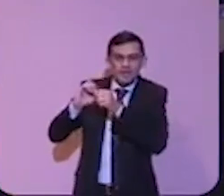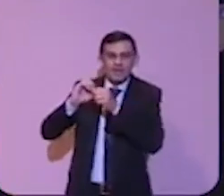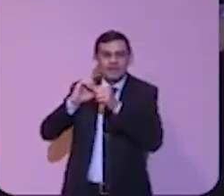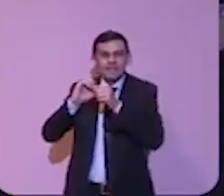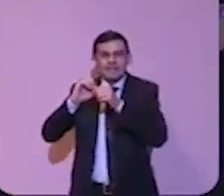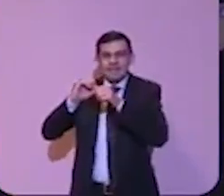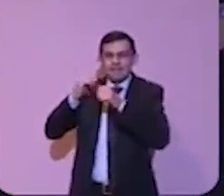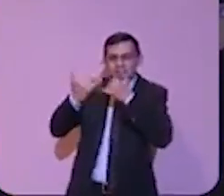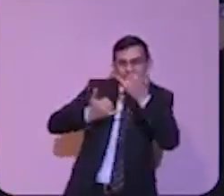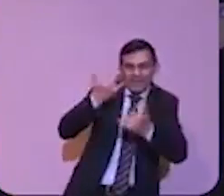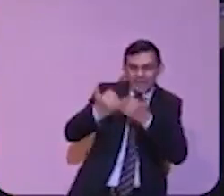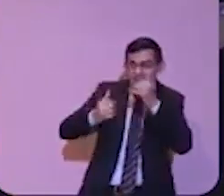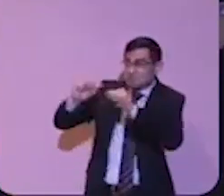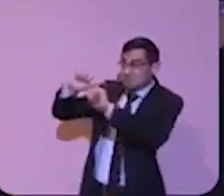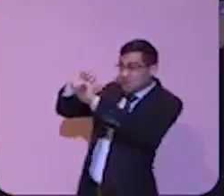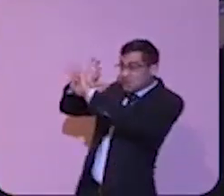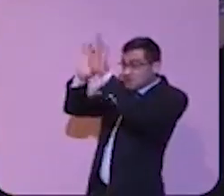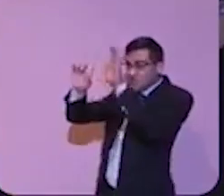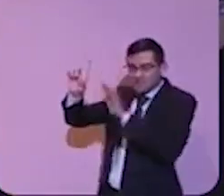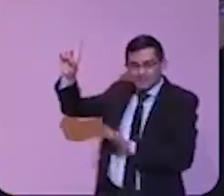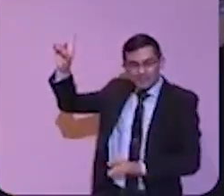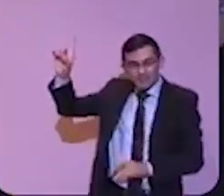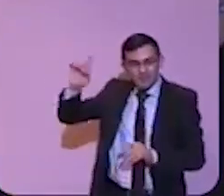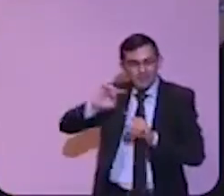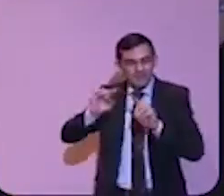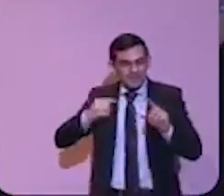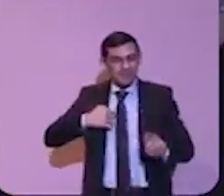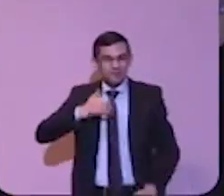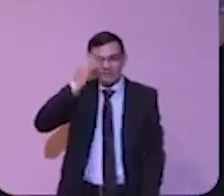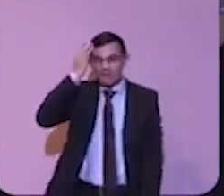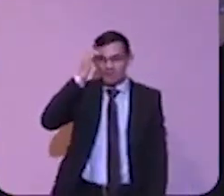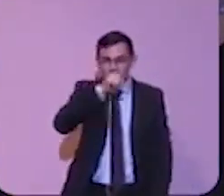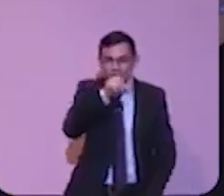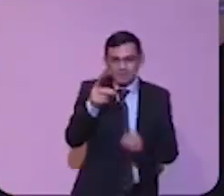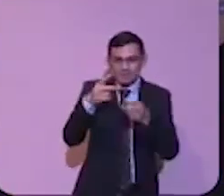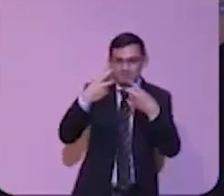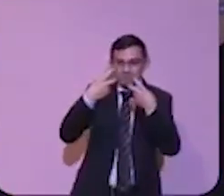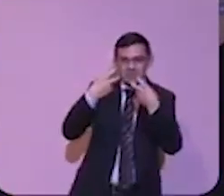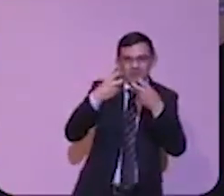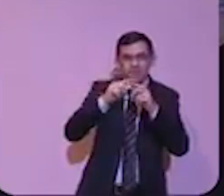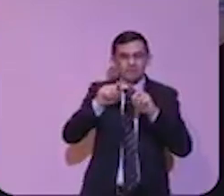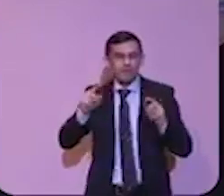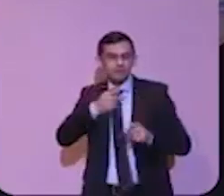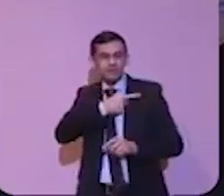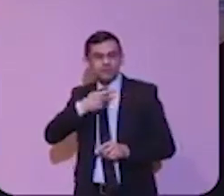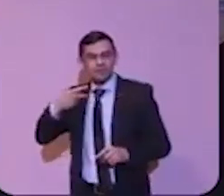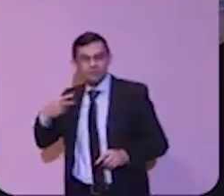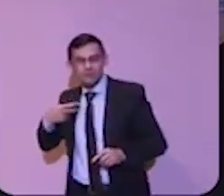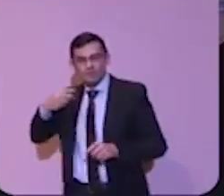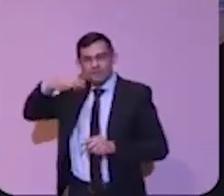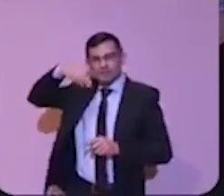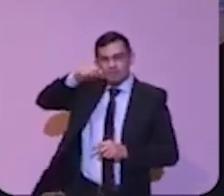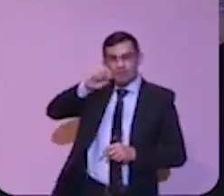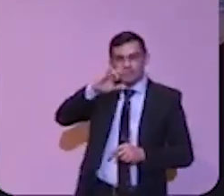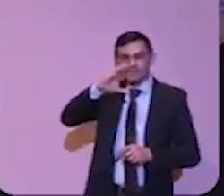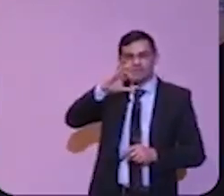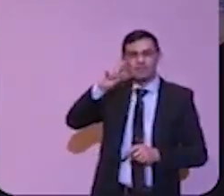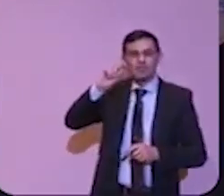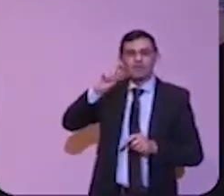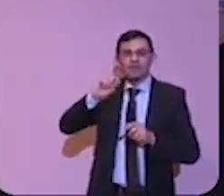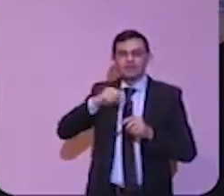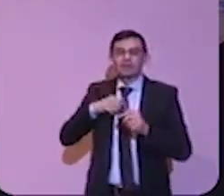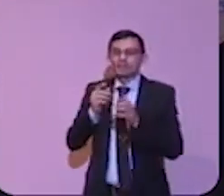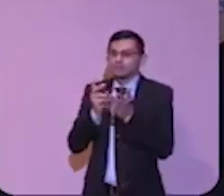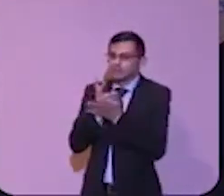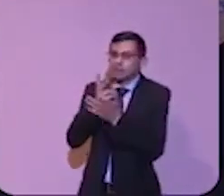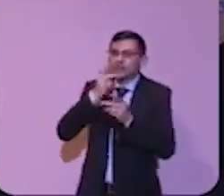glória de Deus. E eu não sei se vocês perceberam, mas o pastor Marcílio hoje está investindo pesado na